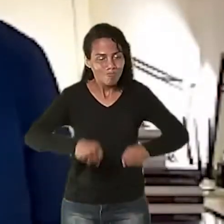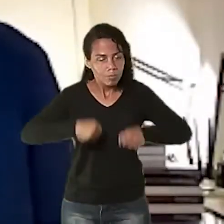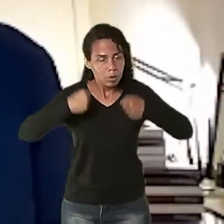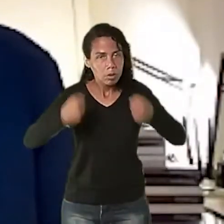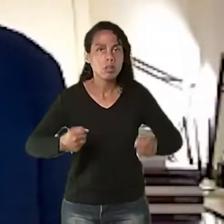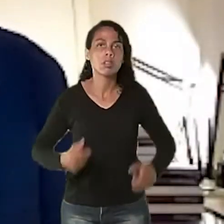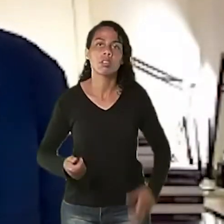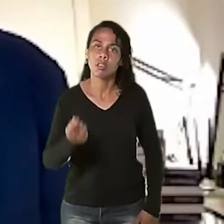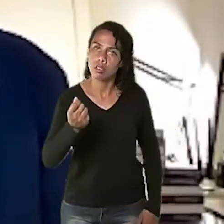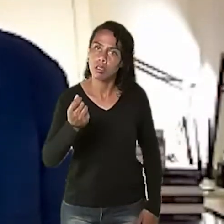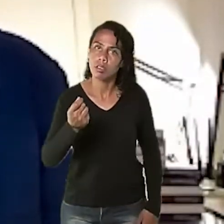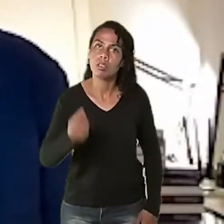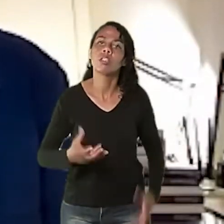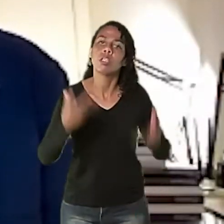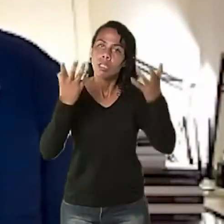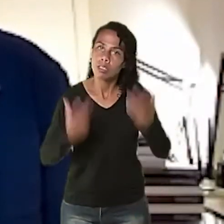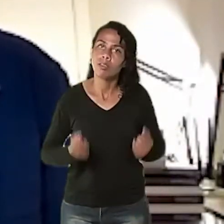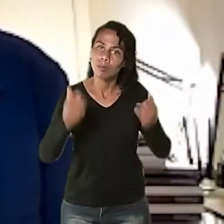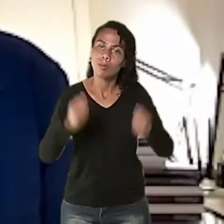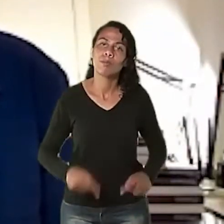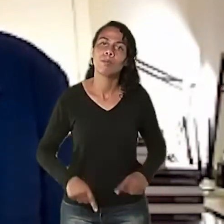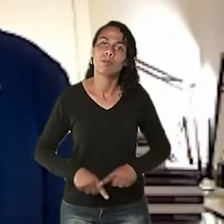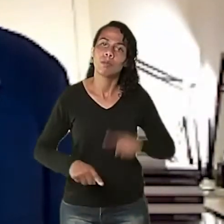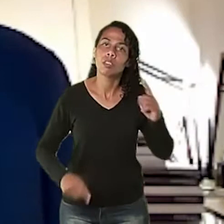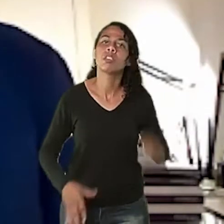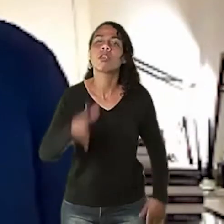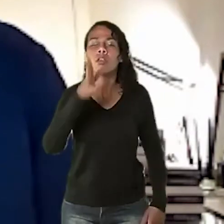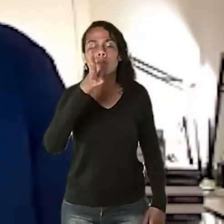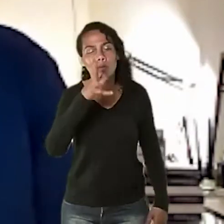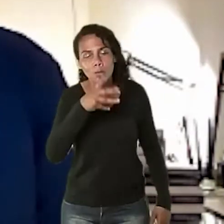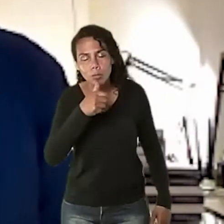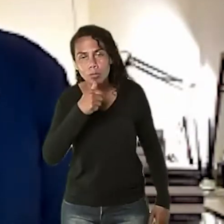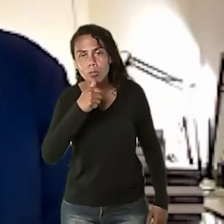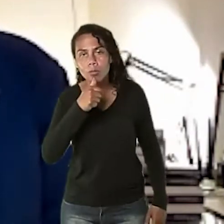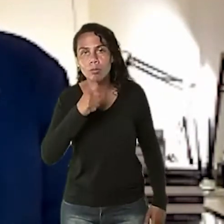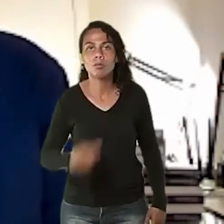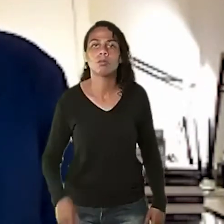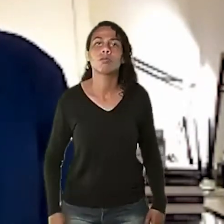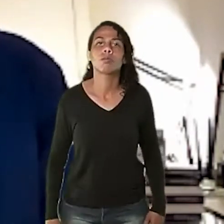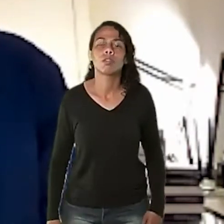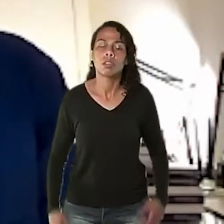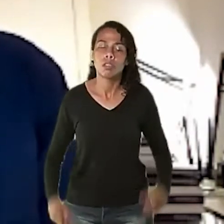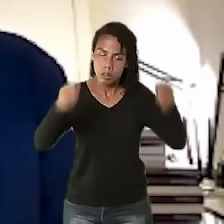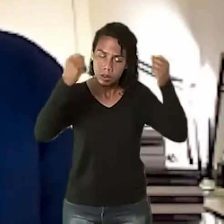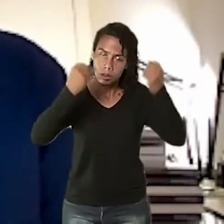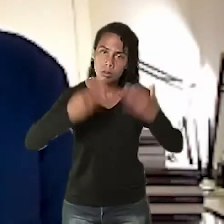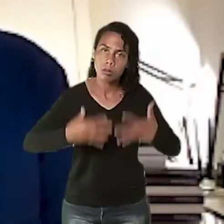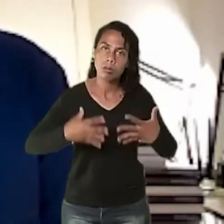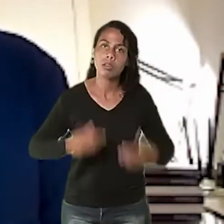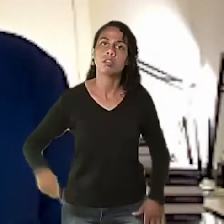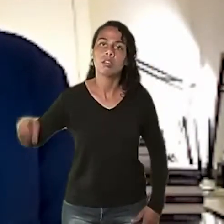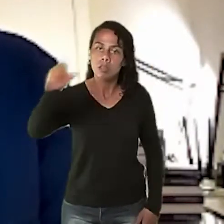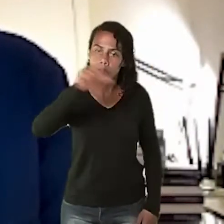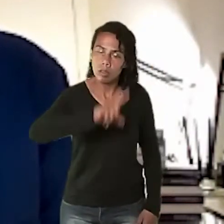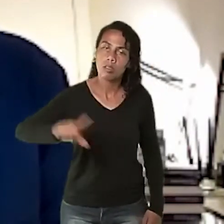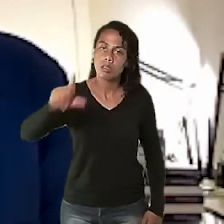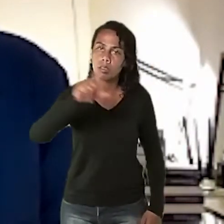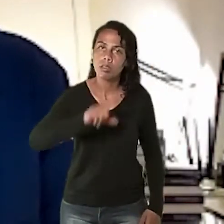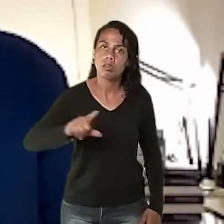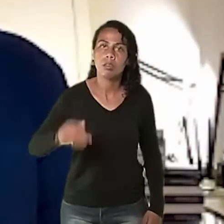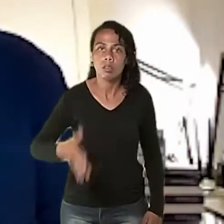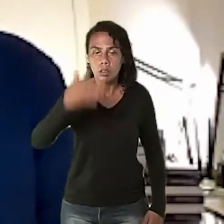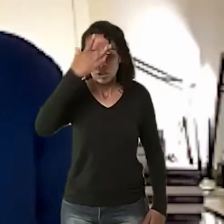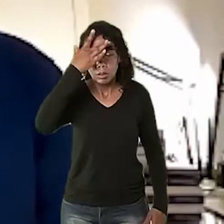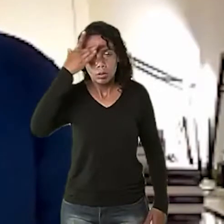crônica, porque eu acho que a crônica ela aparece também na vida do escritor brasileiro, e o Ivan Lessa fala isso, como um chamado